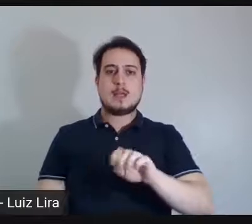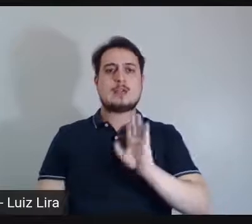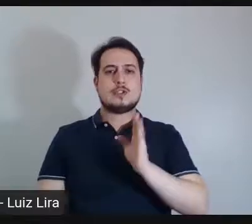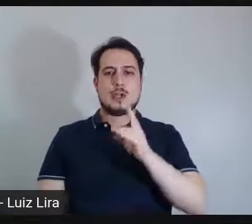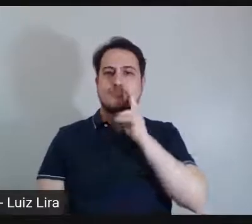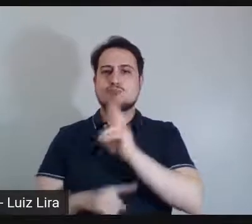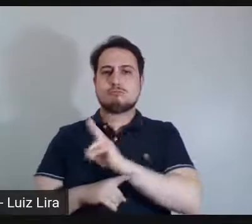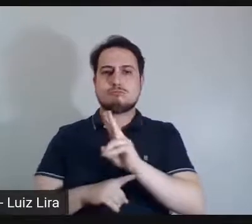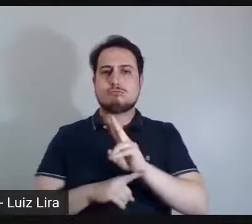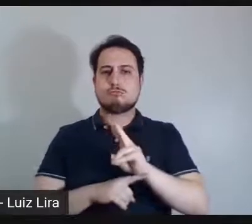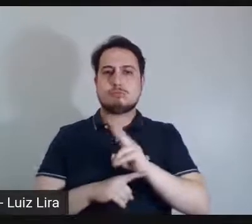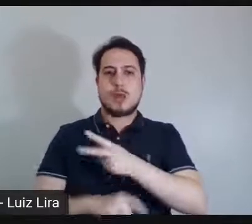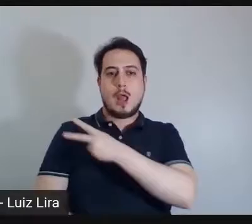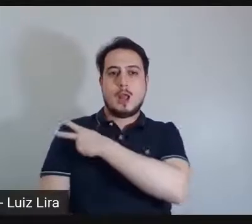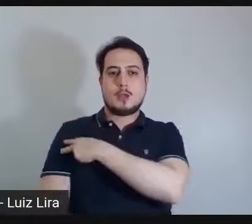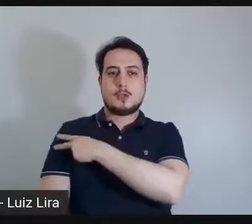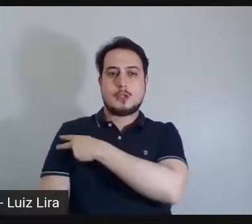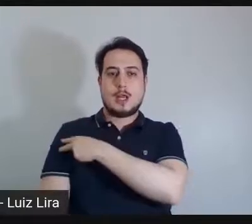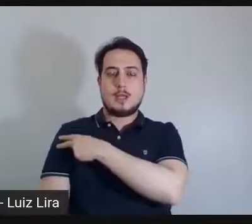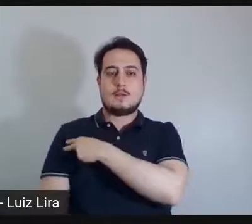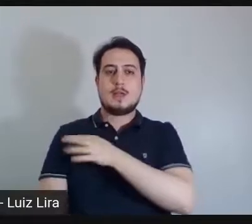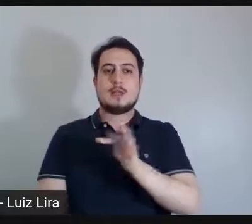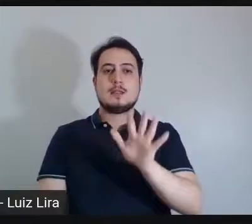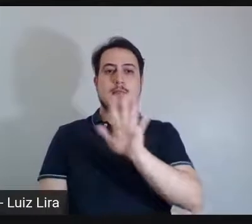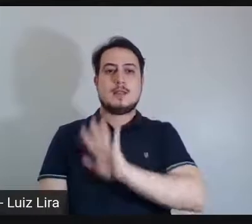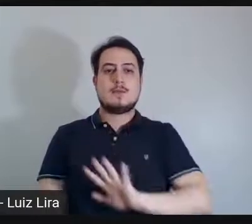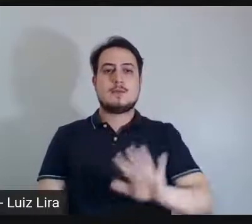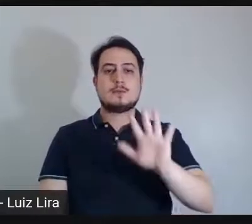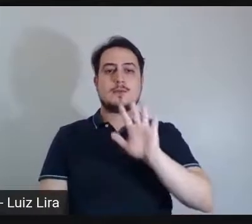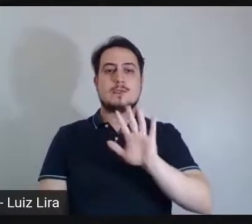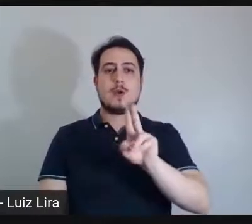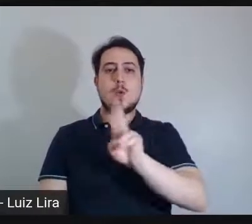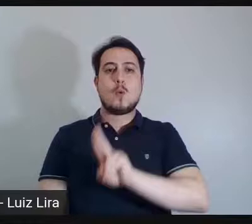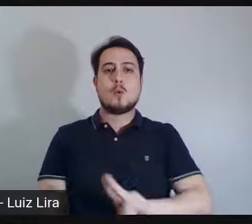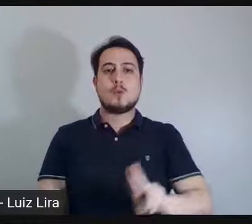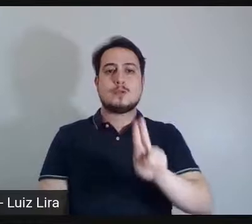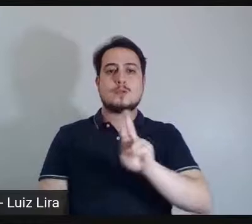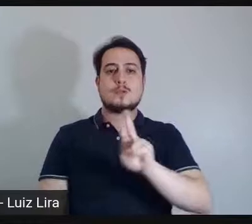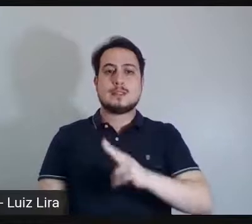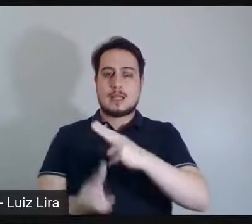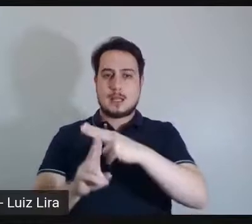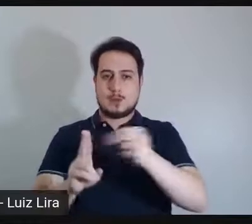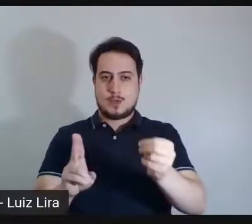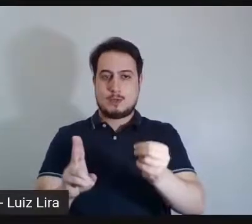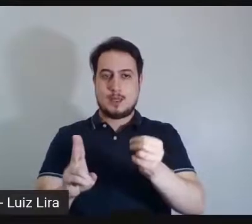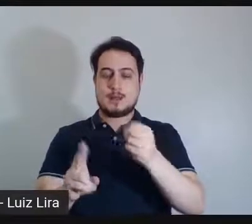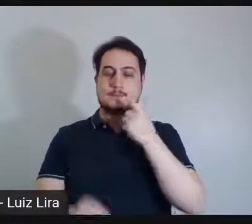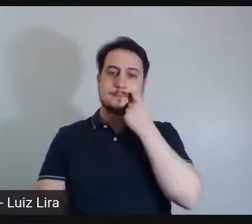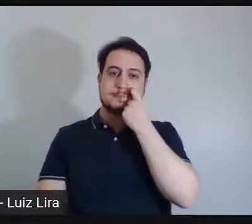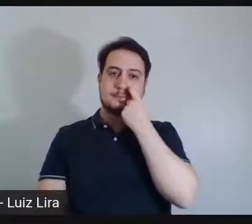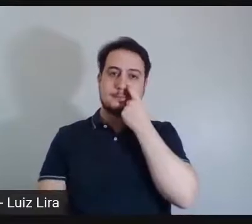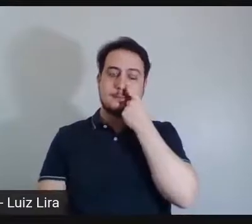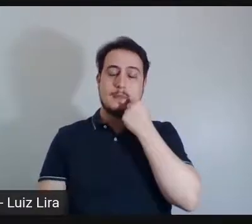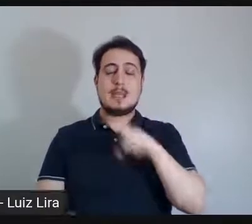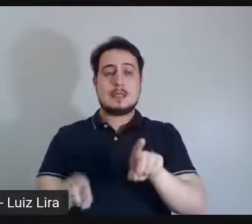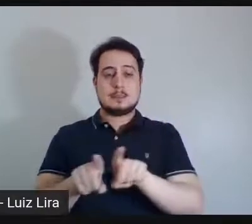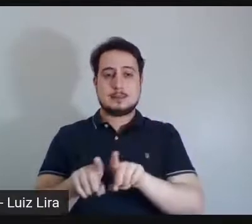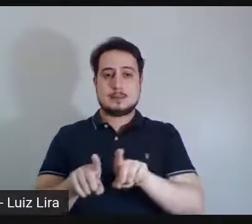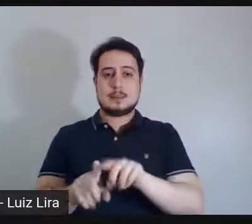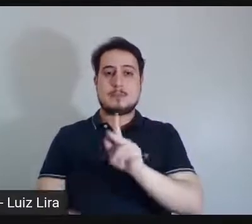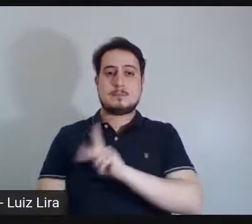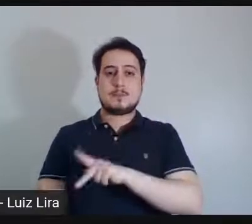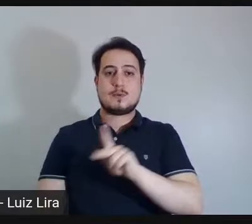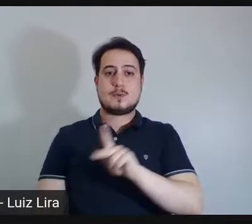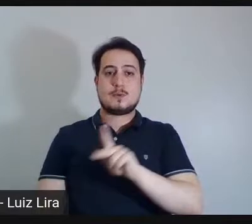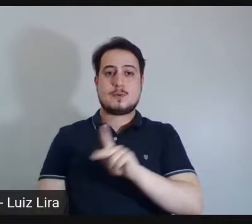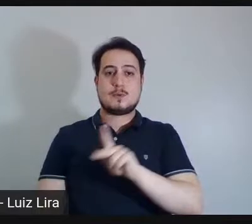auditor-chefe da Fundação Universidade de Brasília, a UNB, e é professor da ENAP nas